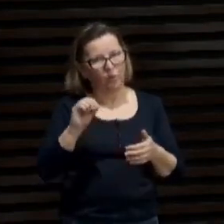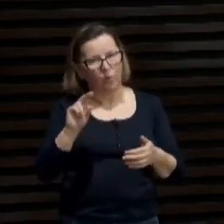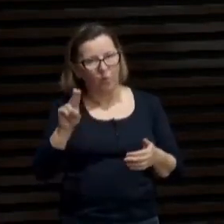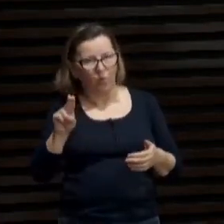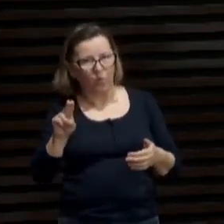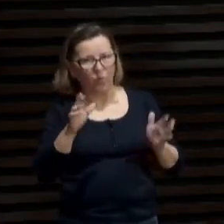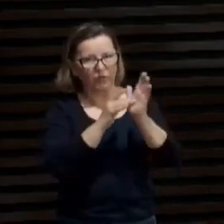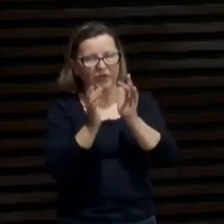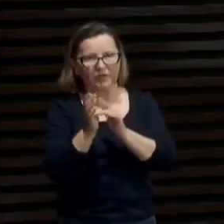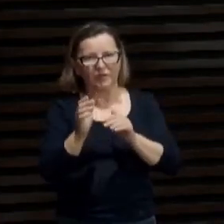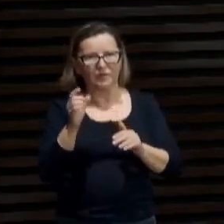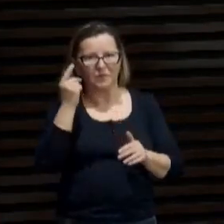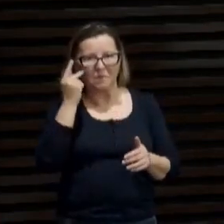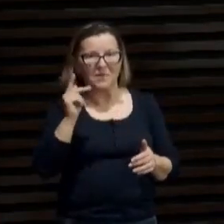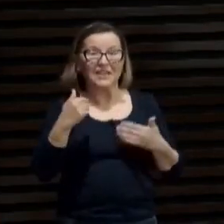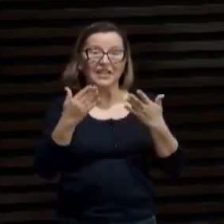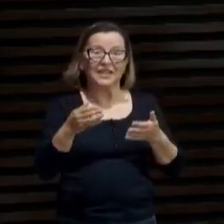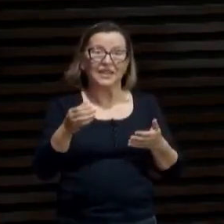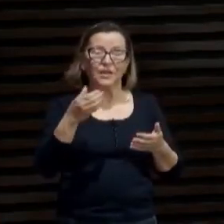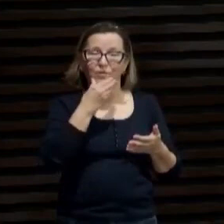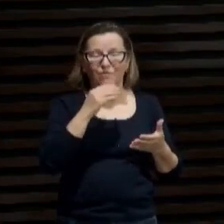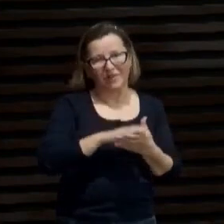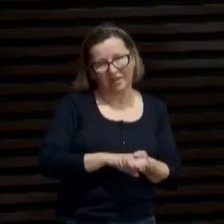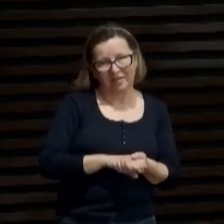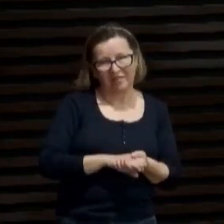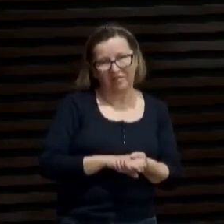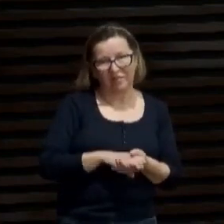um emprego, ou melhorar a sua situação financeira?